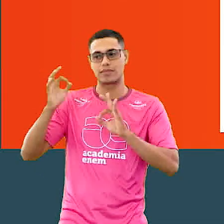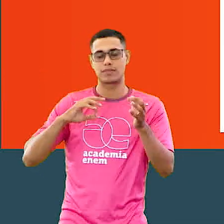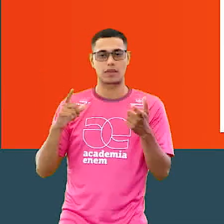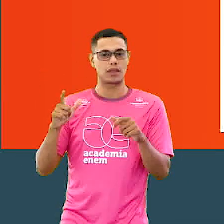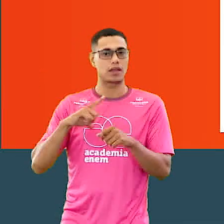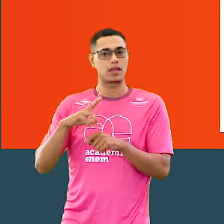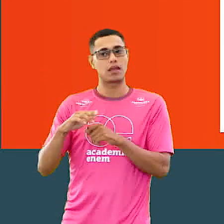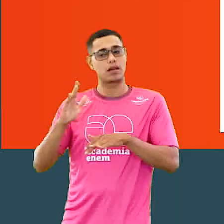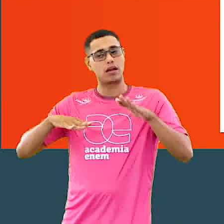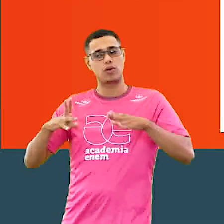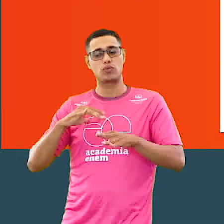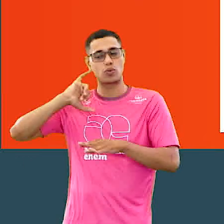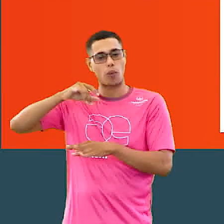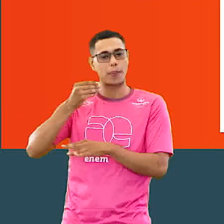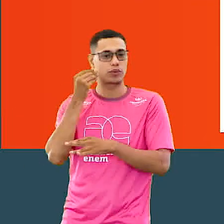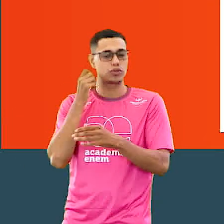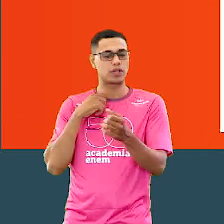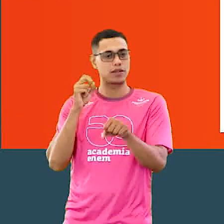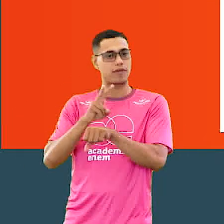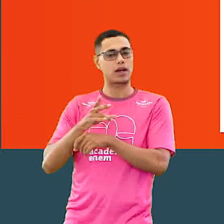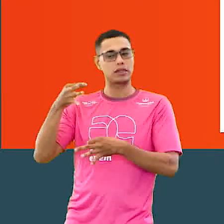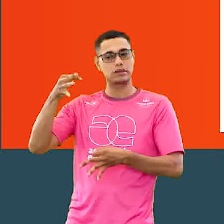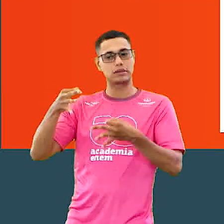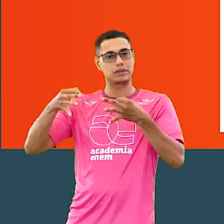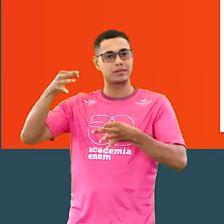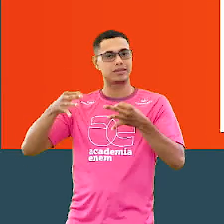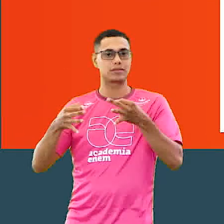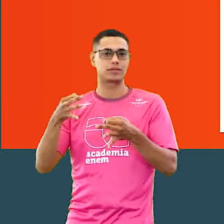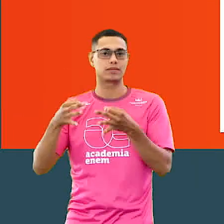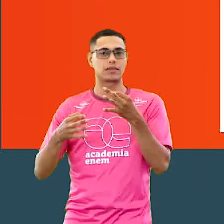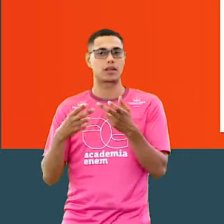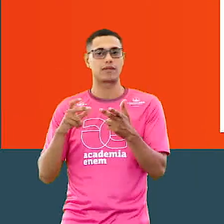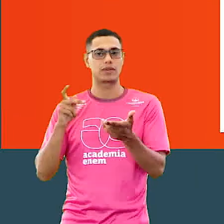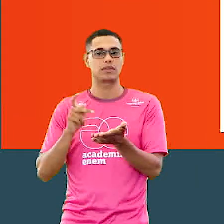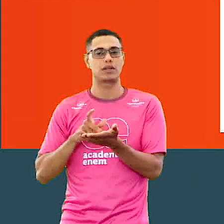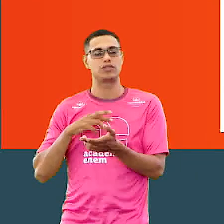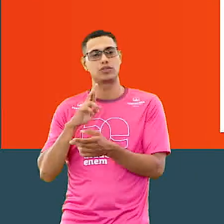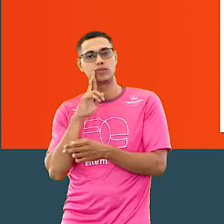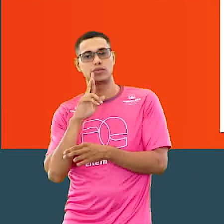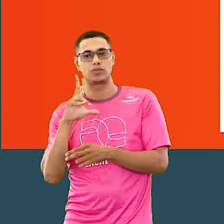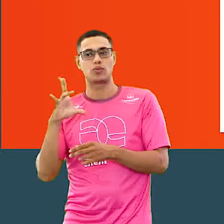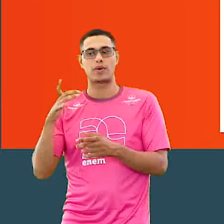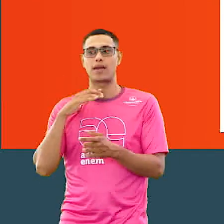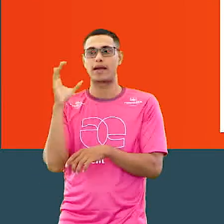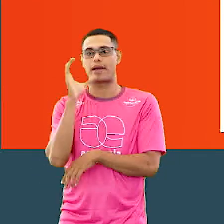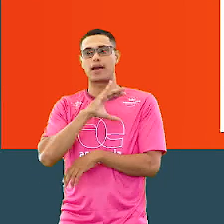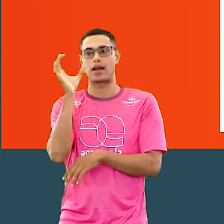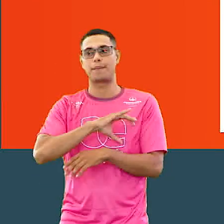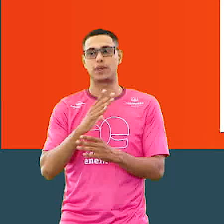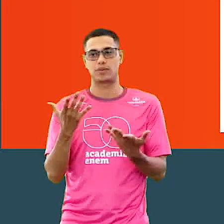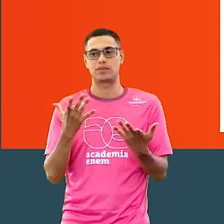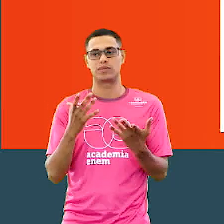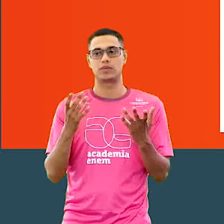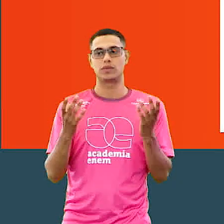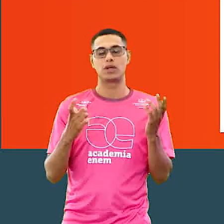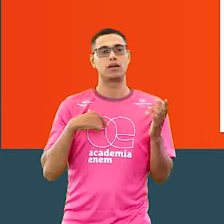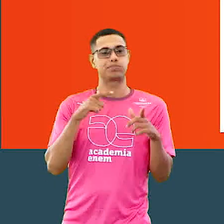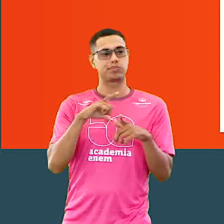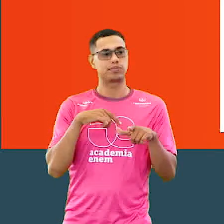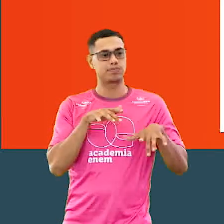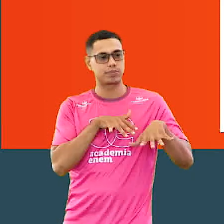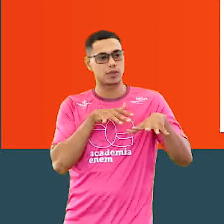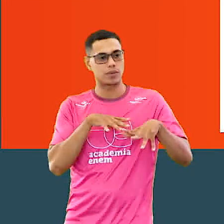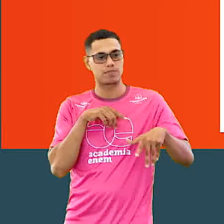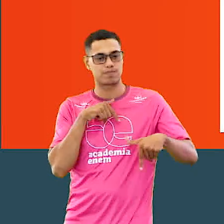menos tivessem oportunidades mais justas. E isso não foi rápido. Tá? Essas lutas,